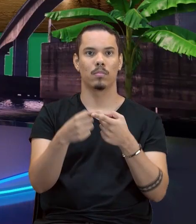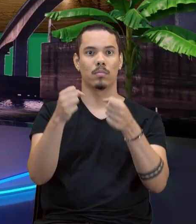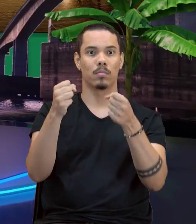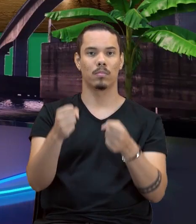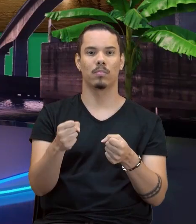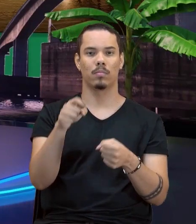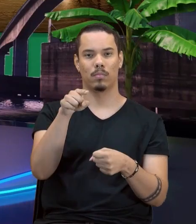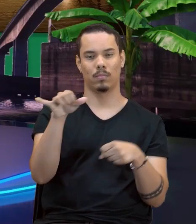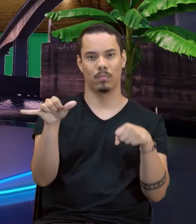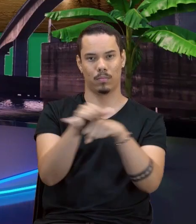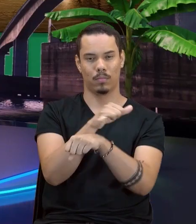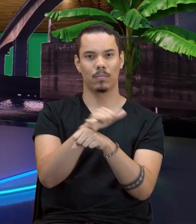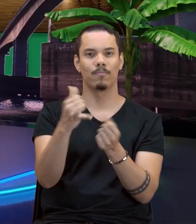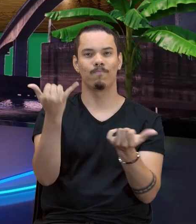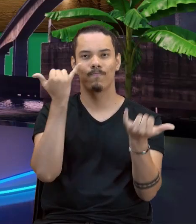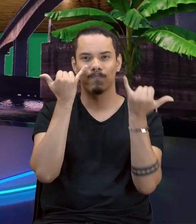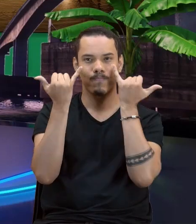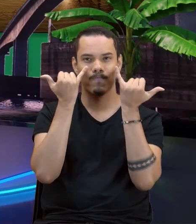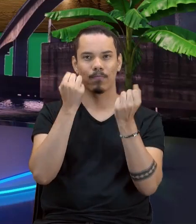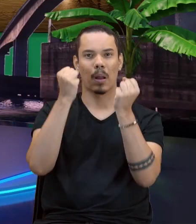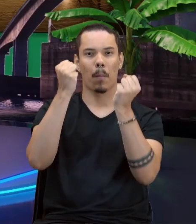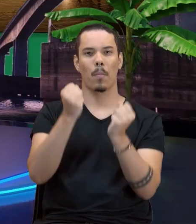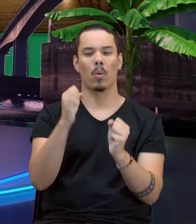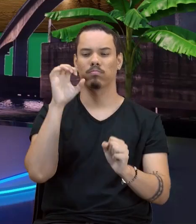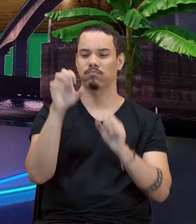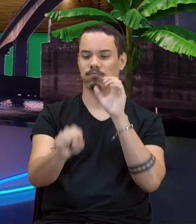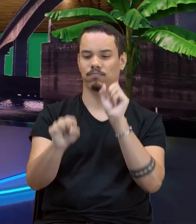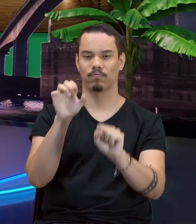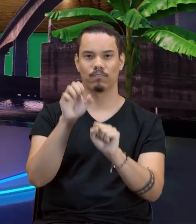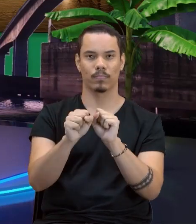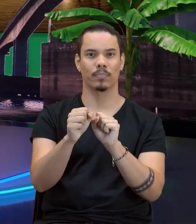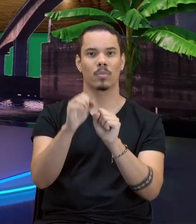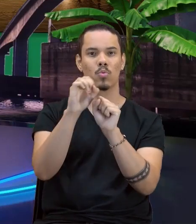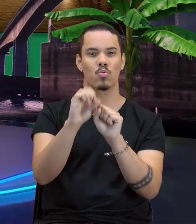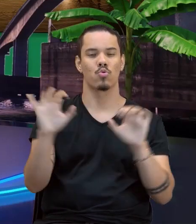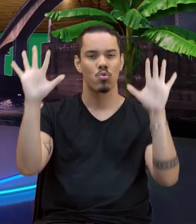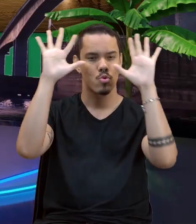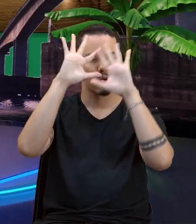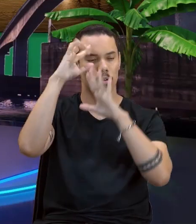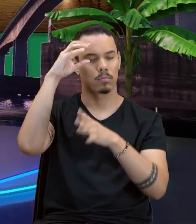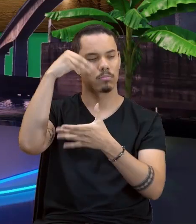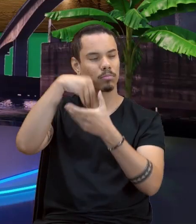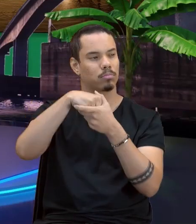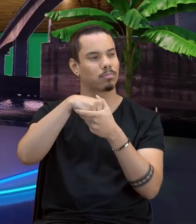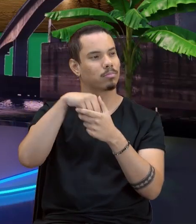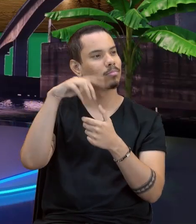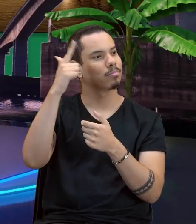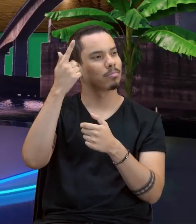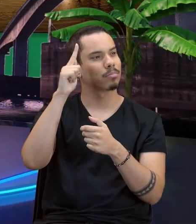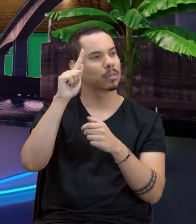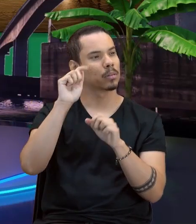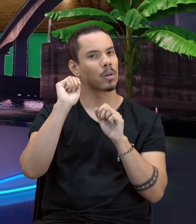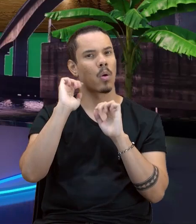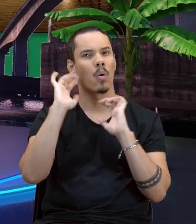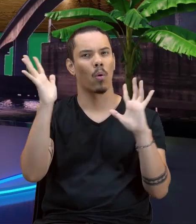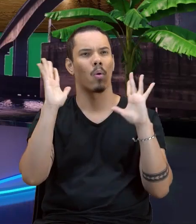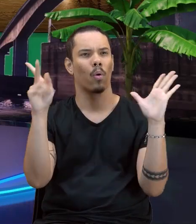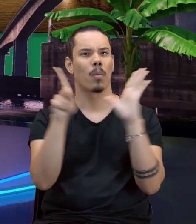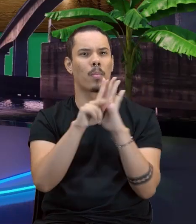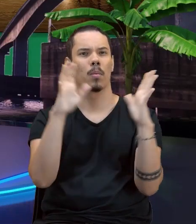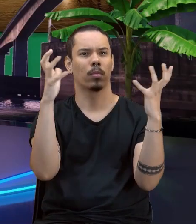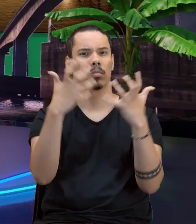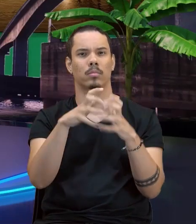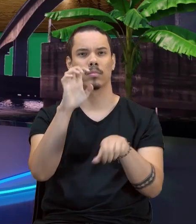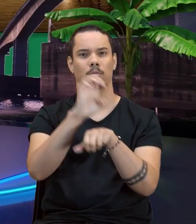dessas informações e buscar na mente o desenho do espaço geográfico do estado de Rondônia. Sim. Então ele